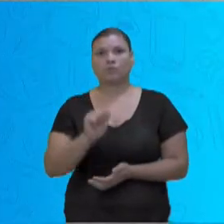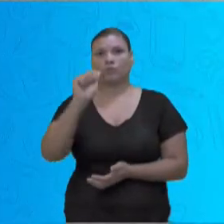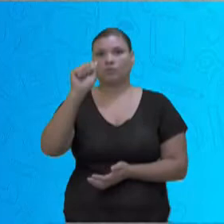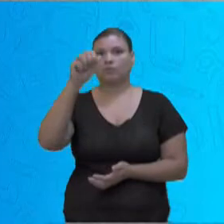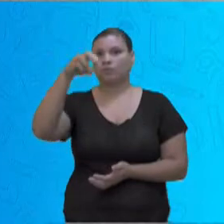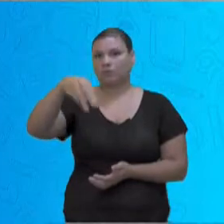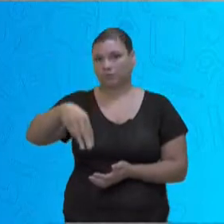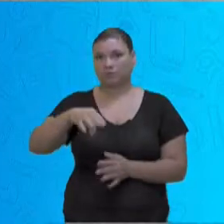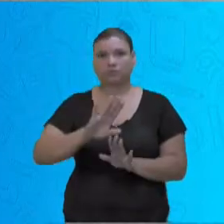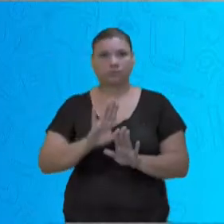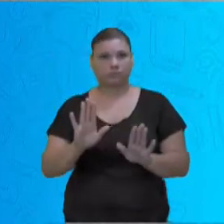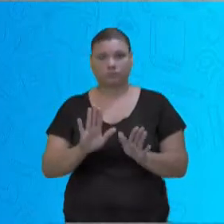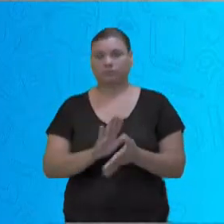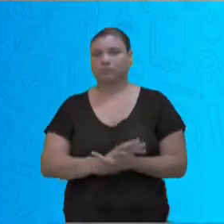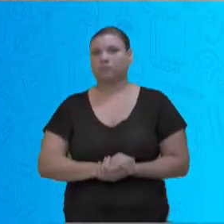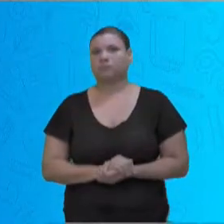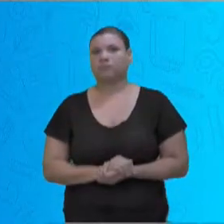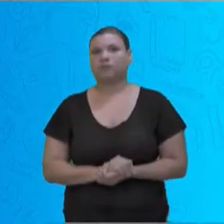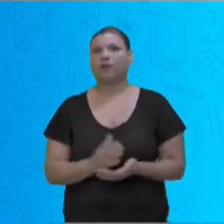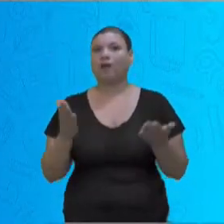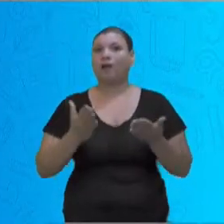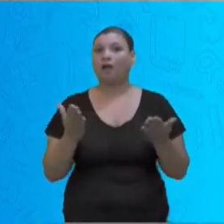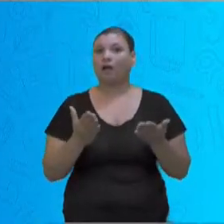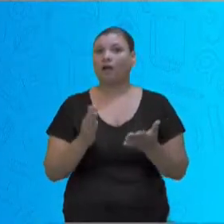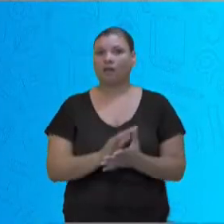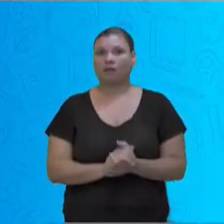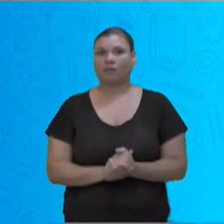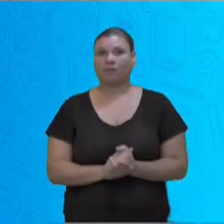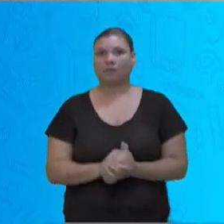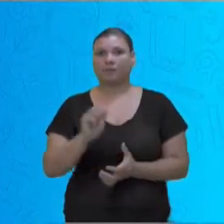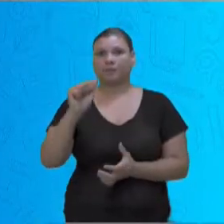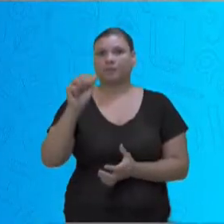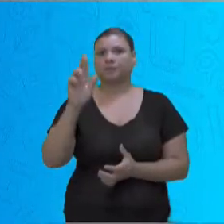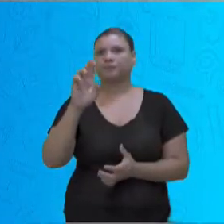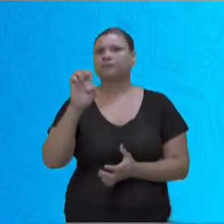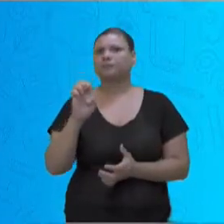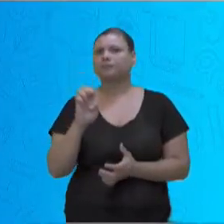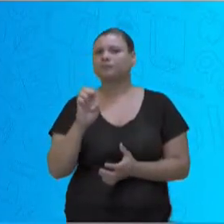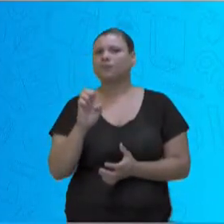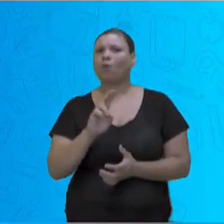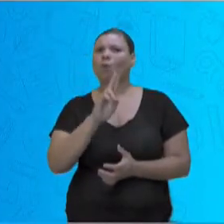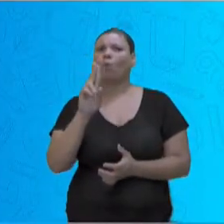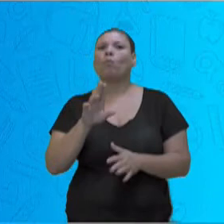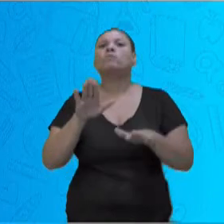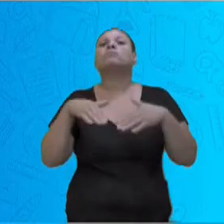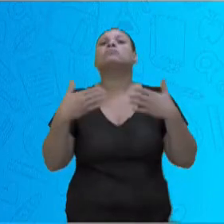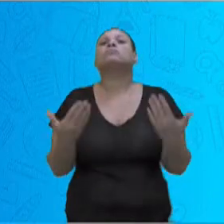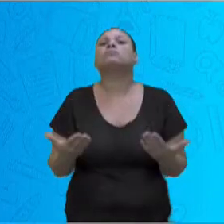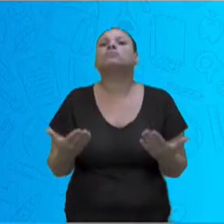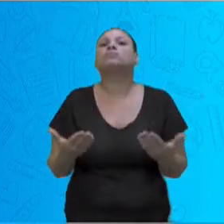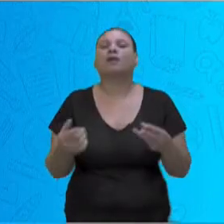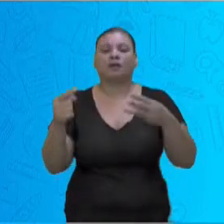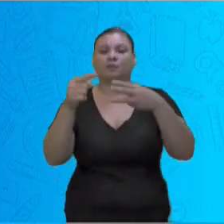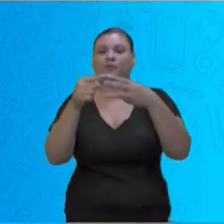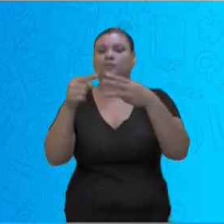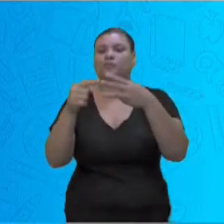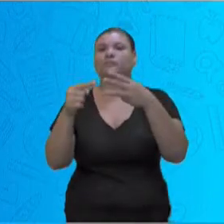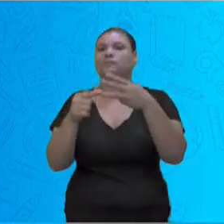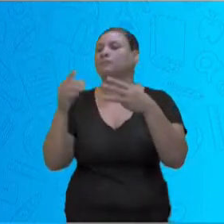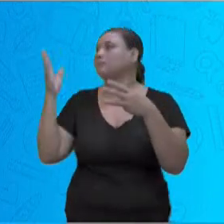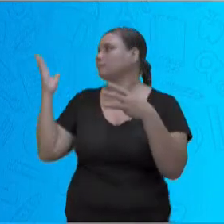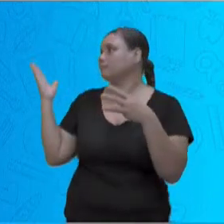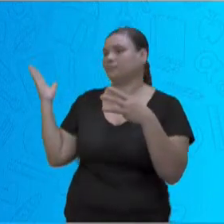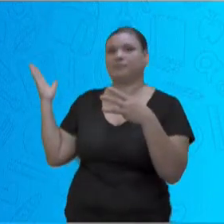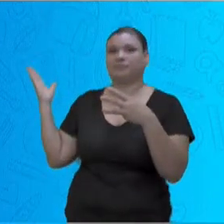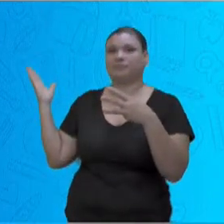am. Agora nós temos o are. O are nós usamos ele com três pronomes